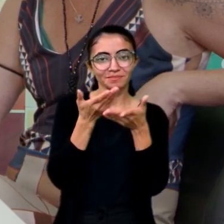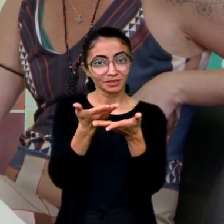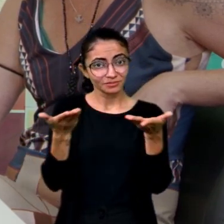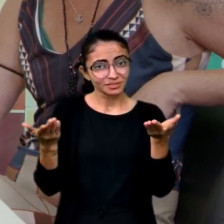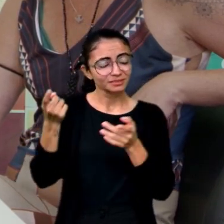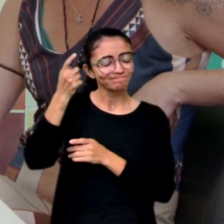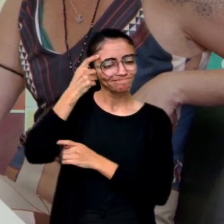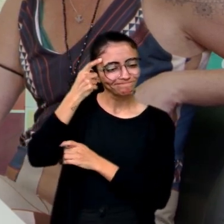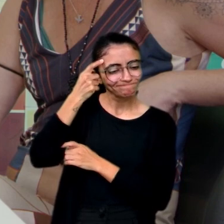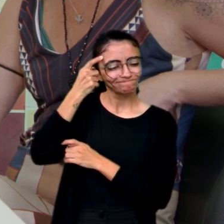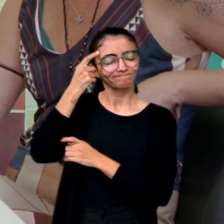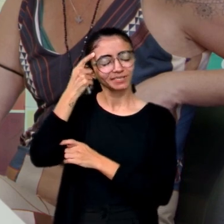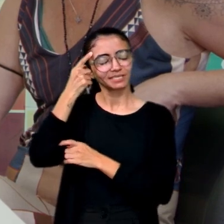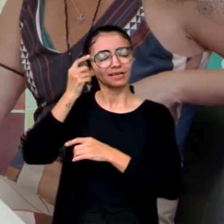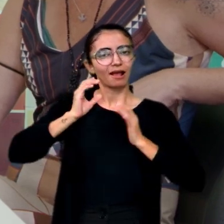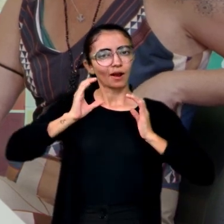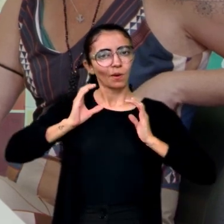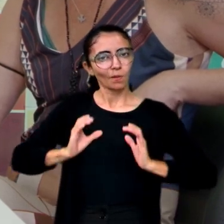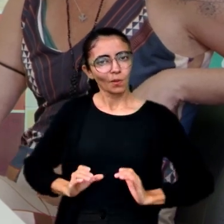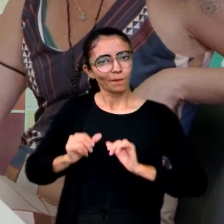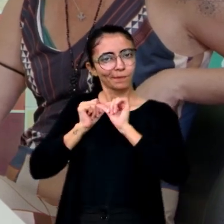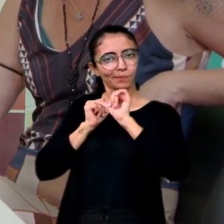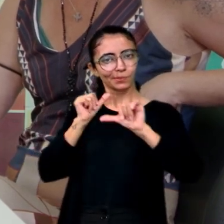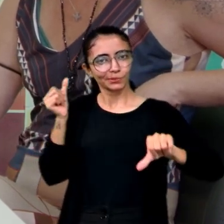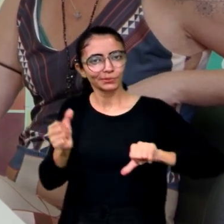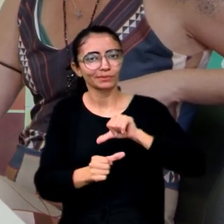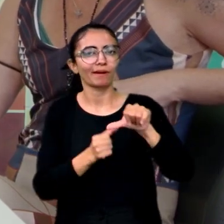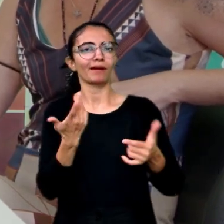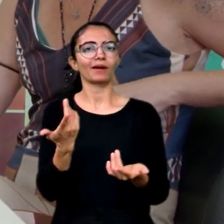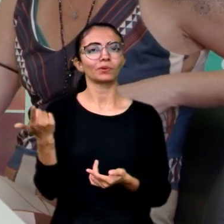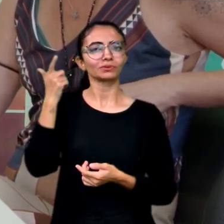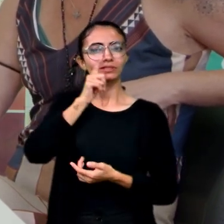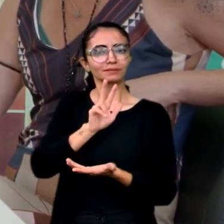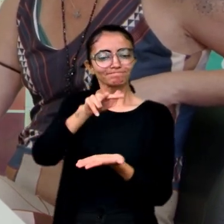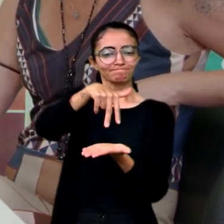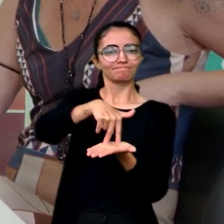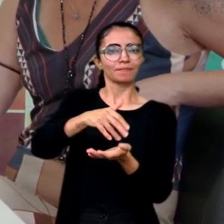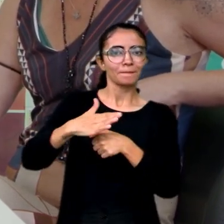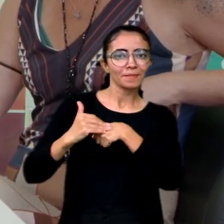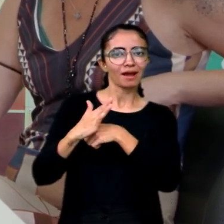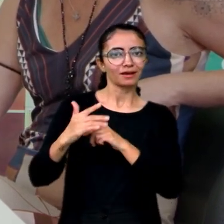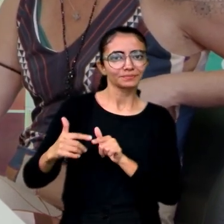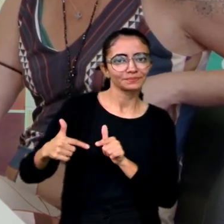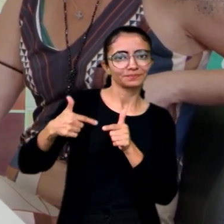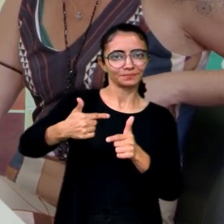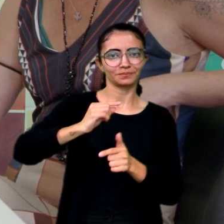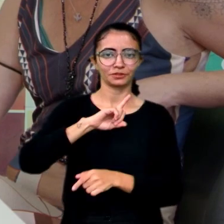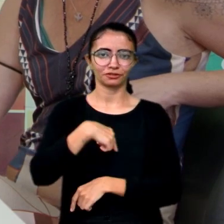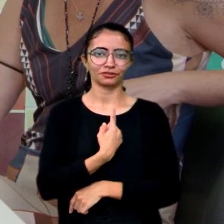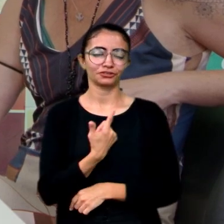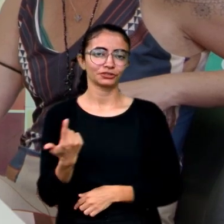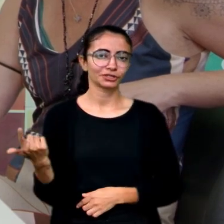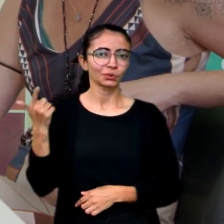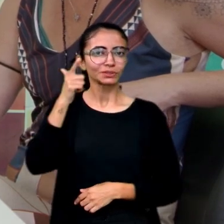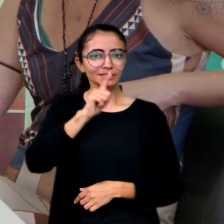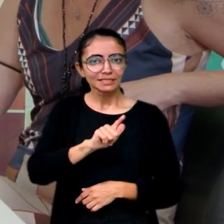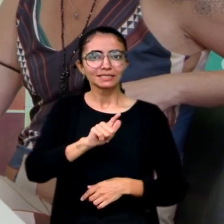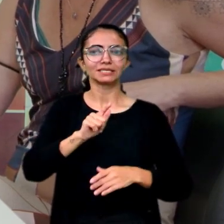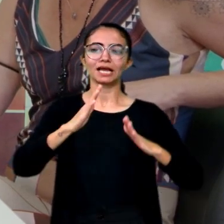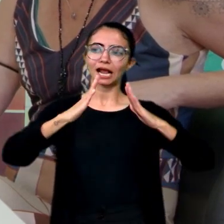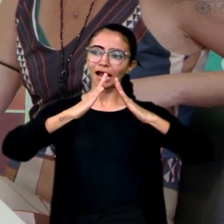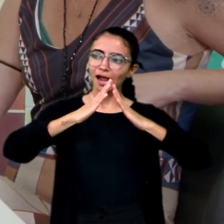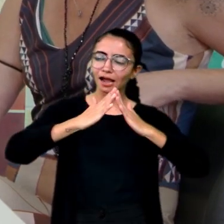repensem seus comportamentos, tenham uma participação mais ativa, para que assim a gente torne nossa casa,